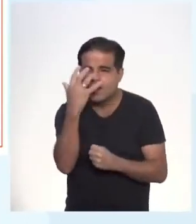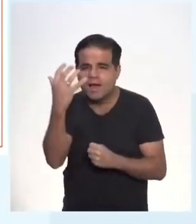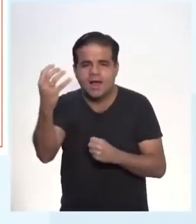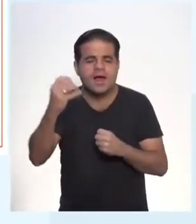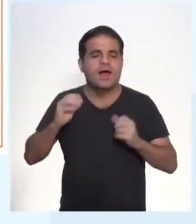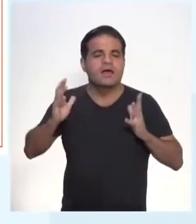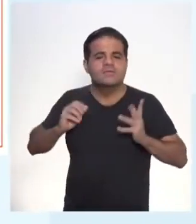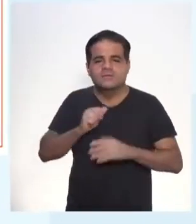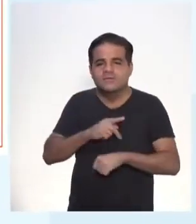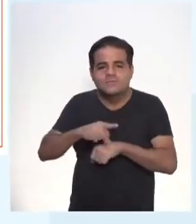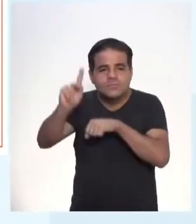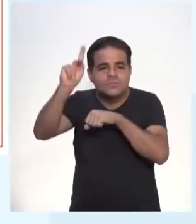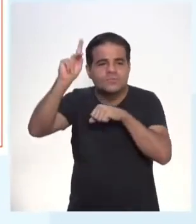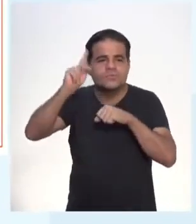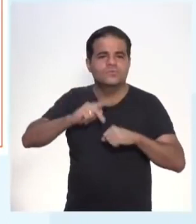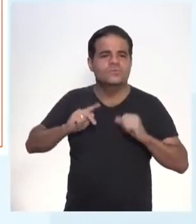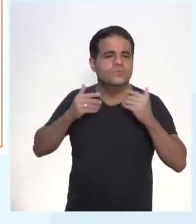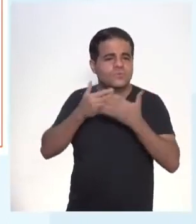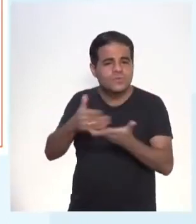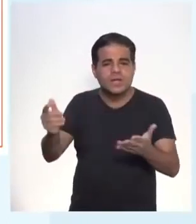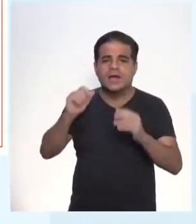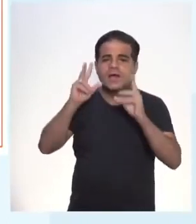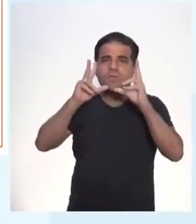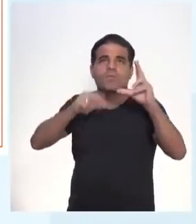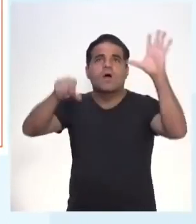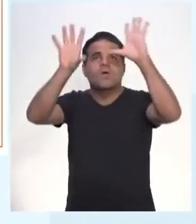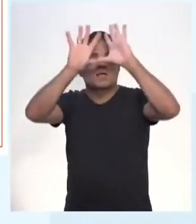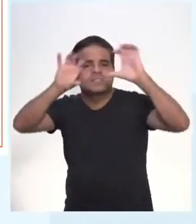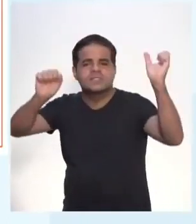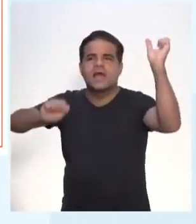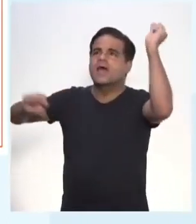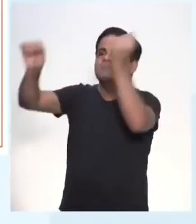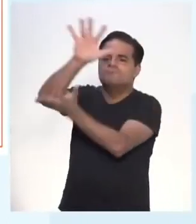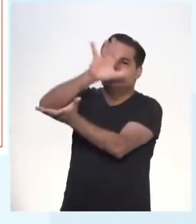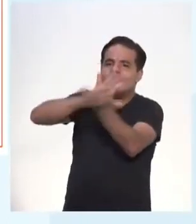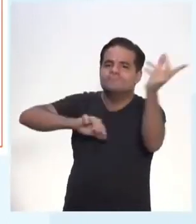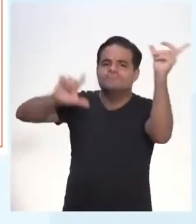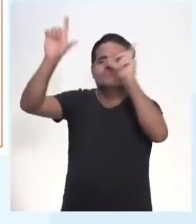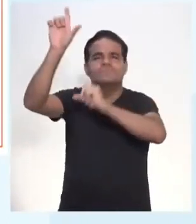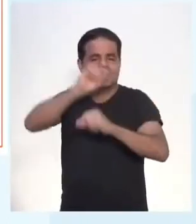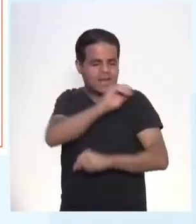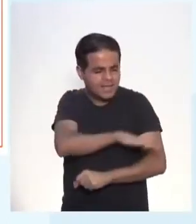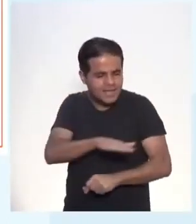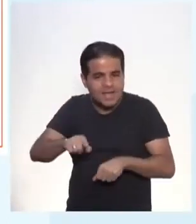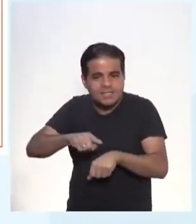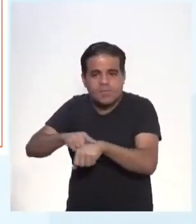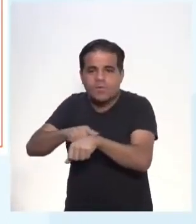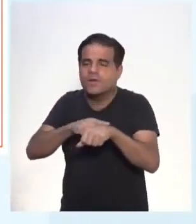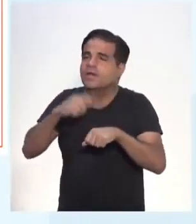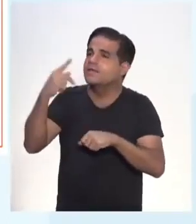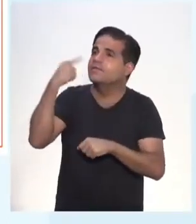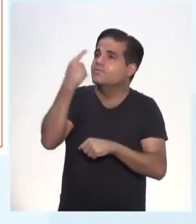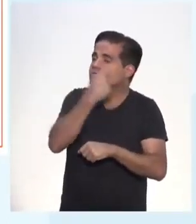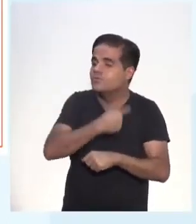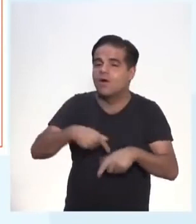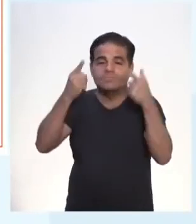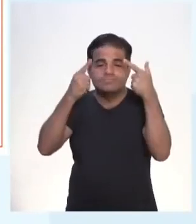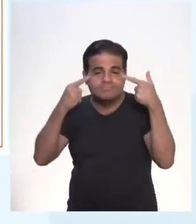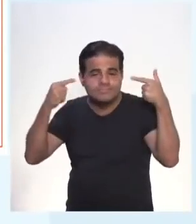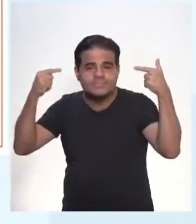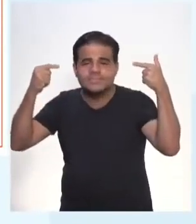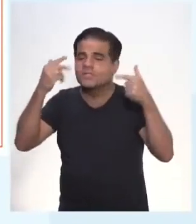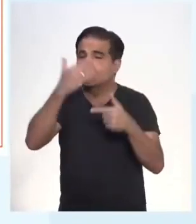puros, qual noite fagueira. São céus estrelados em noite serena, criança morena, teus olhos rasgados.